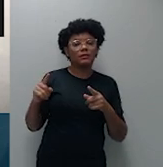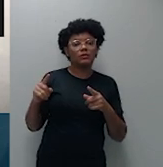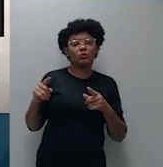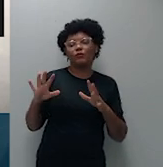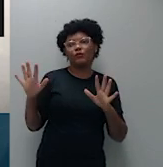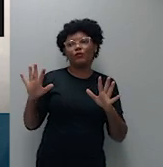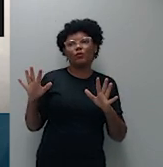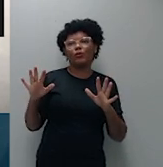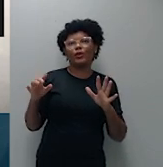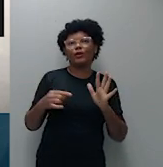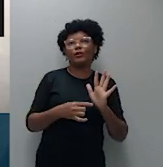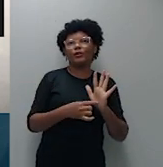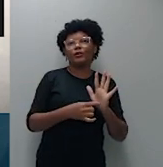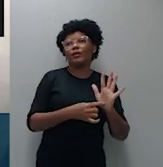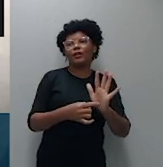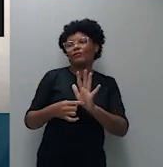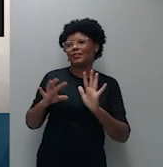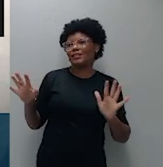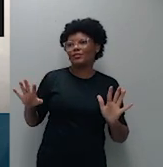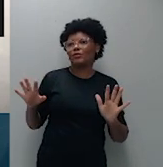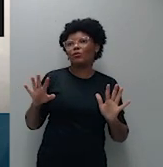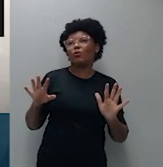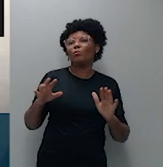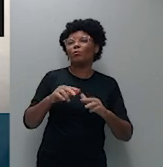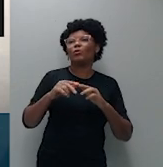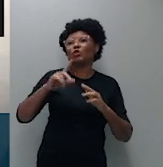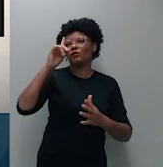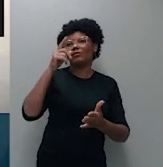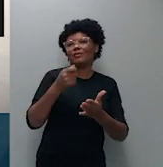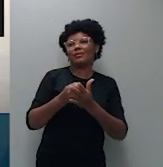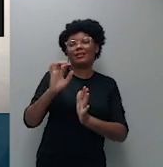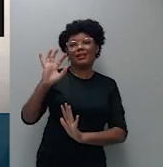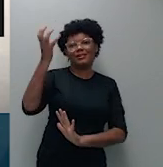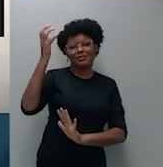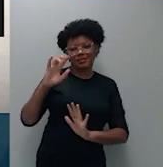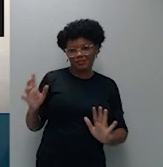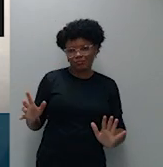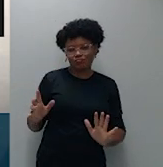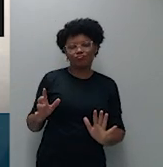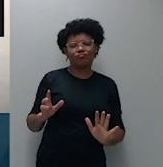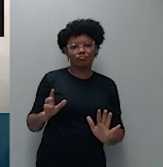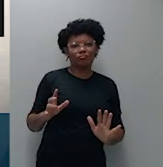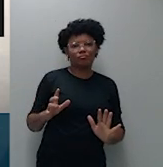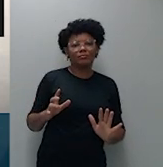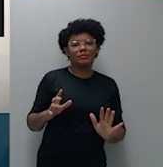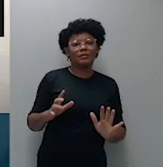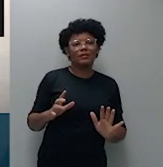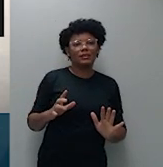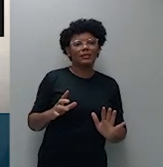como fator decisivo na ponderação da implementação da sanção